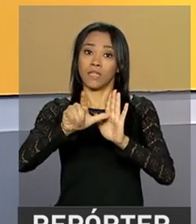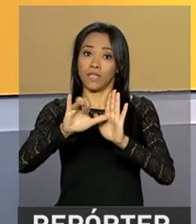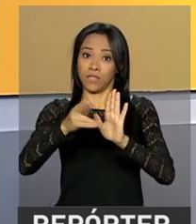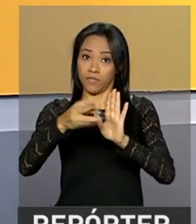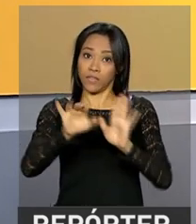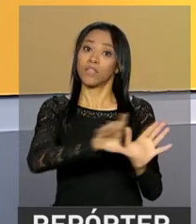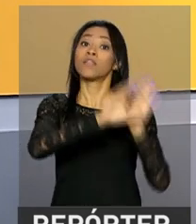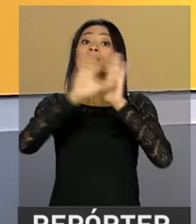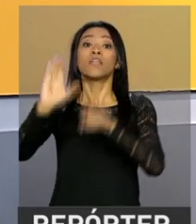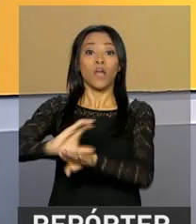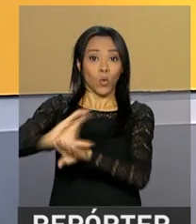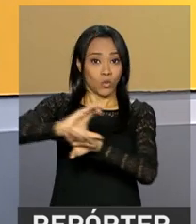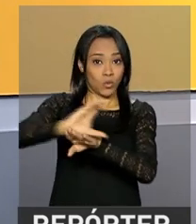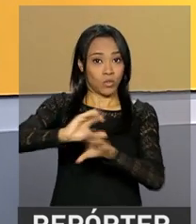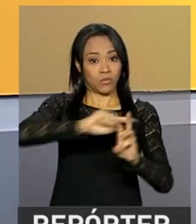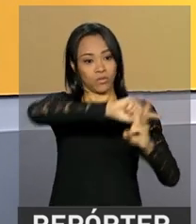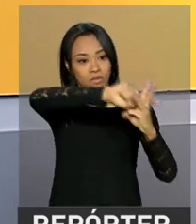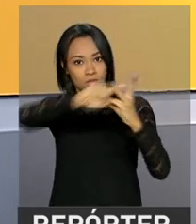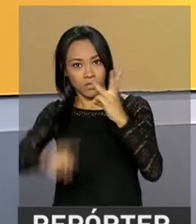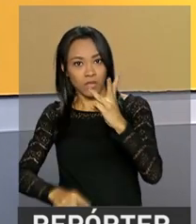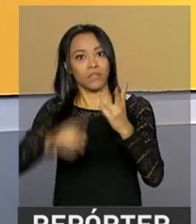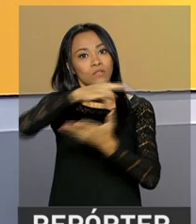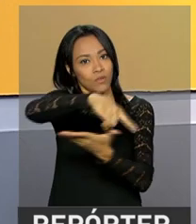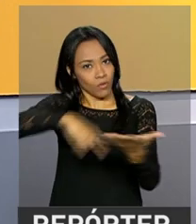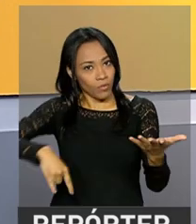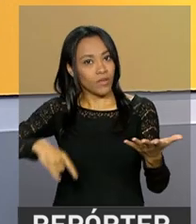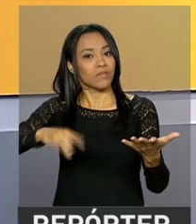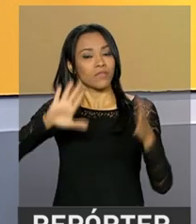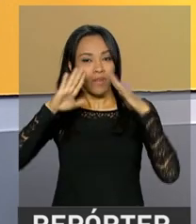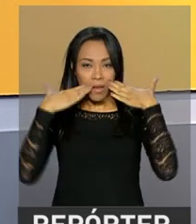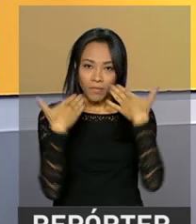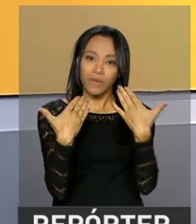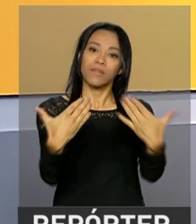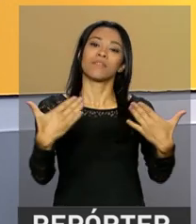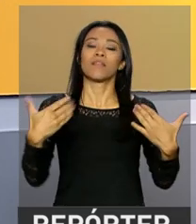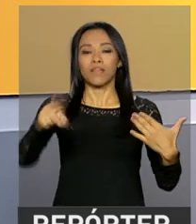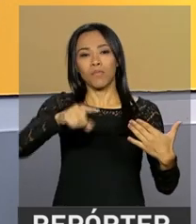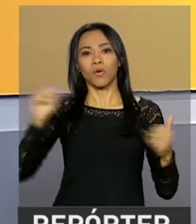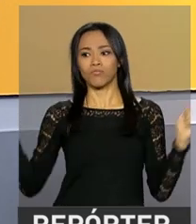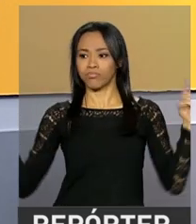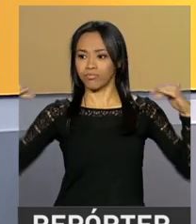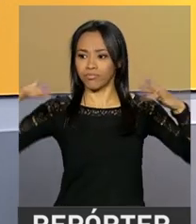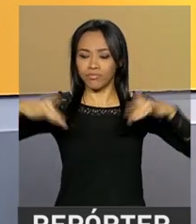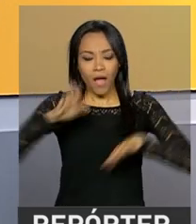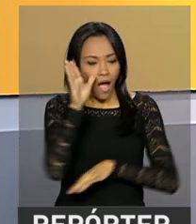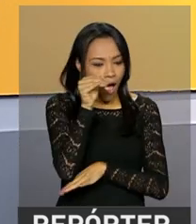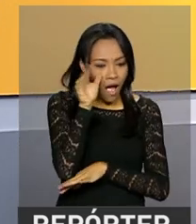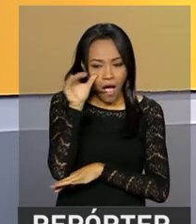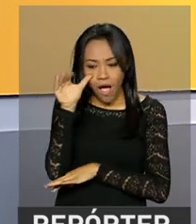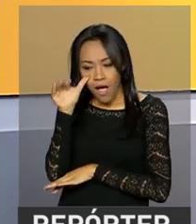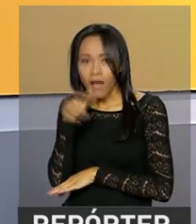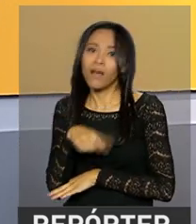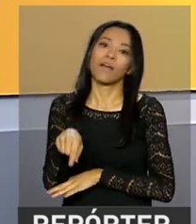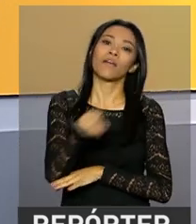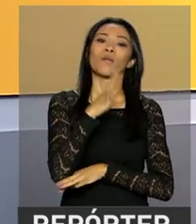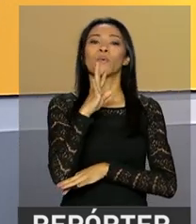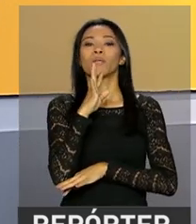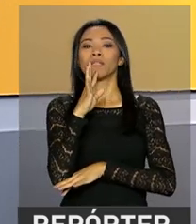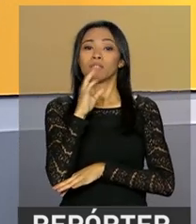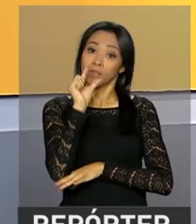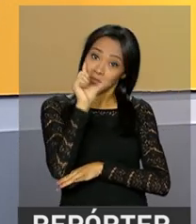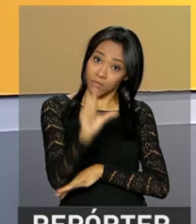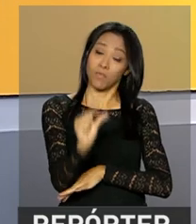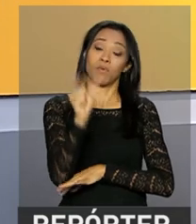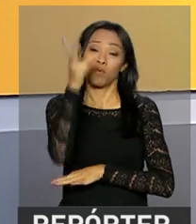de 1824 são alguns dos documentos que o público vai poder apreciar e a partir deles conhecer um pouco